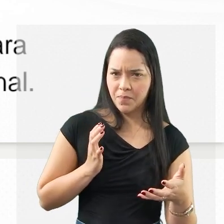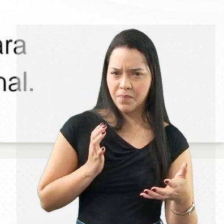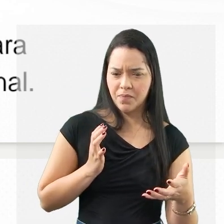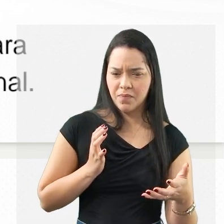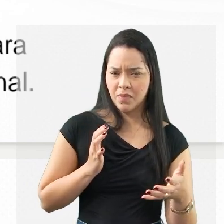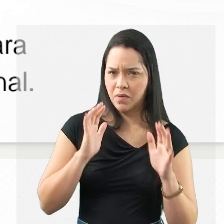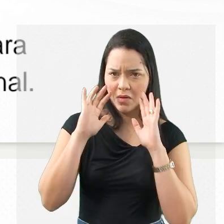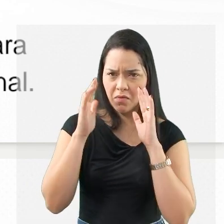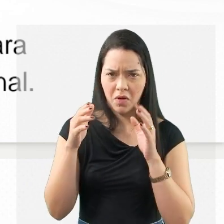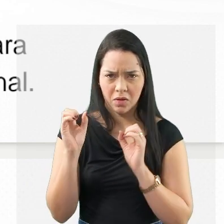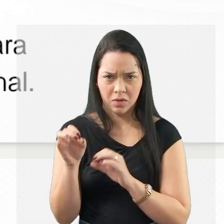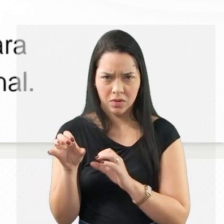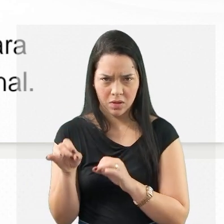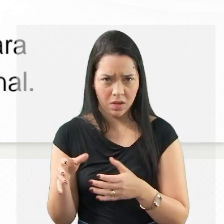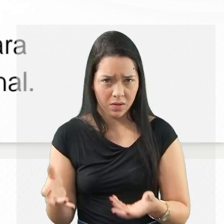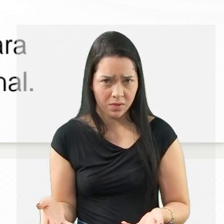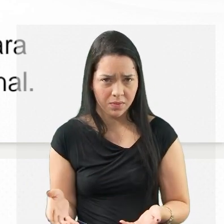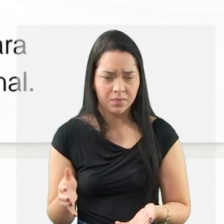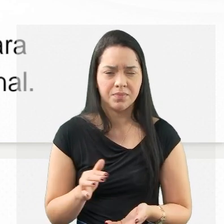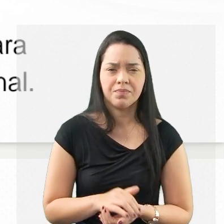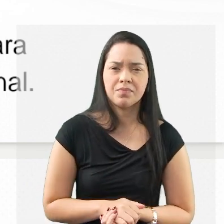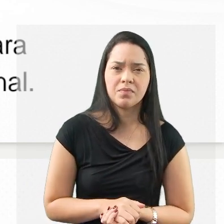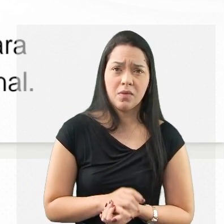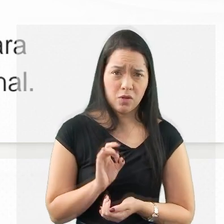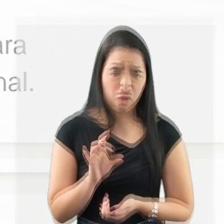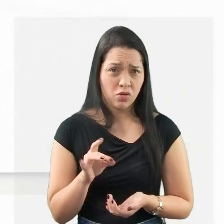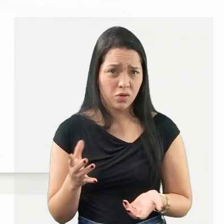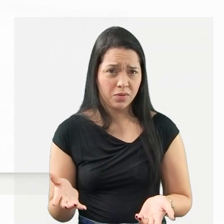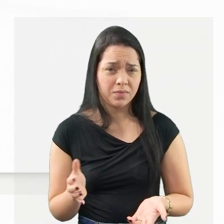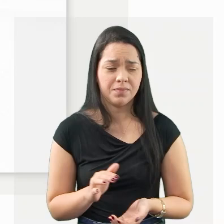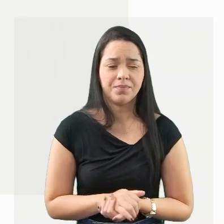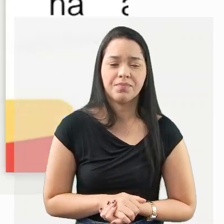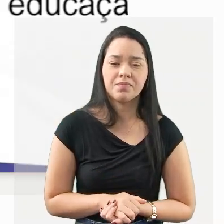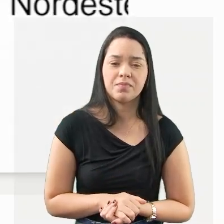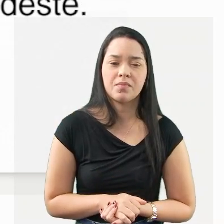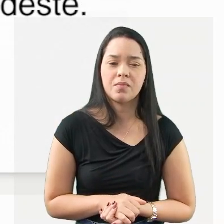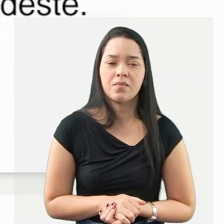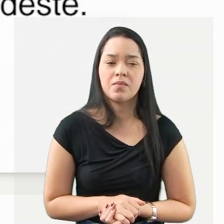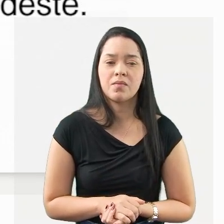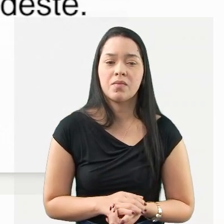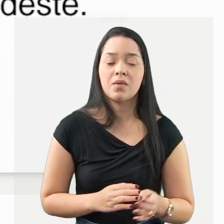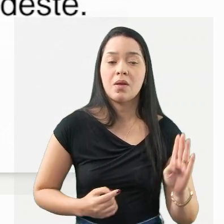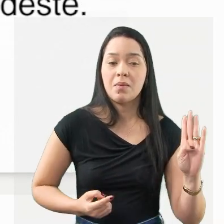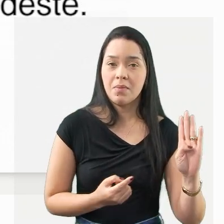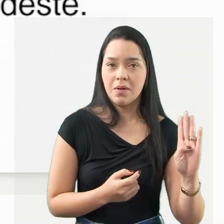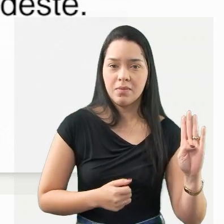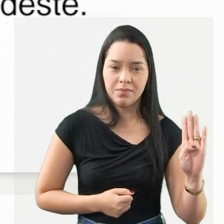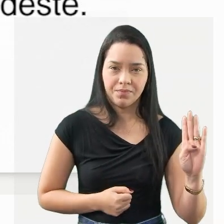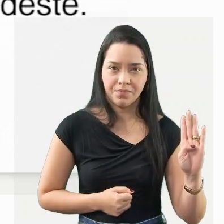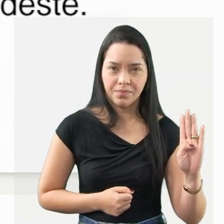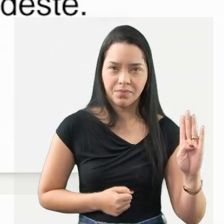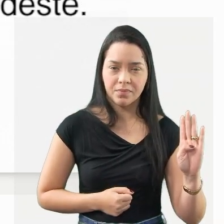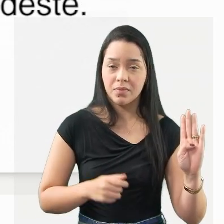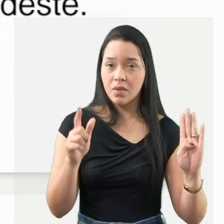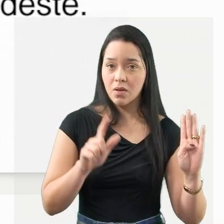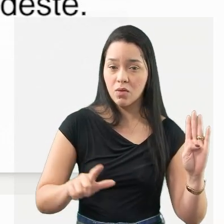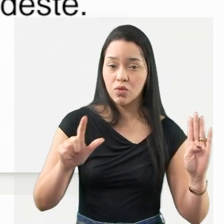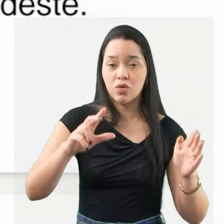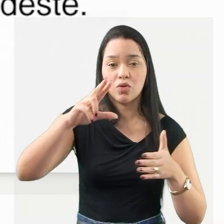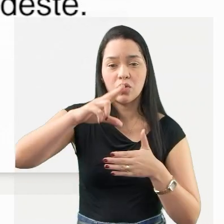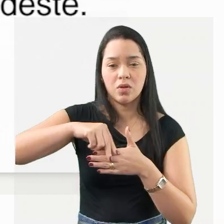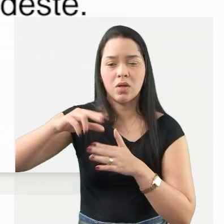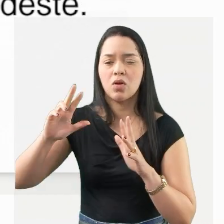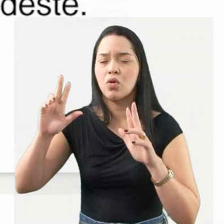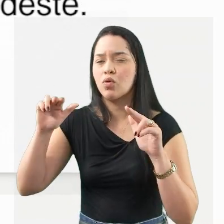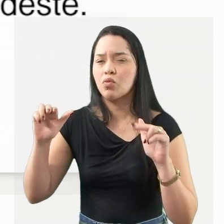educacional? Será que o foco do cordel seria isso? Vamos ver as próximas alternativas. Letra B. A literatura de